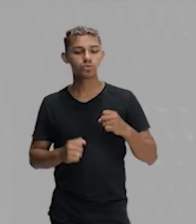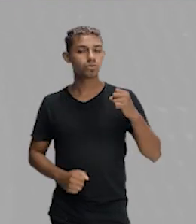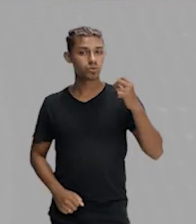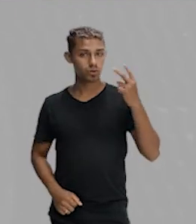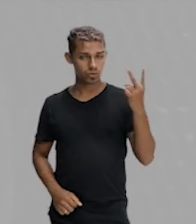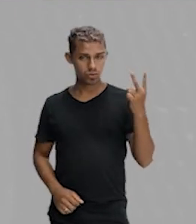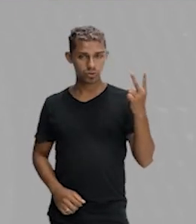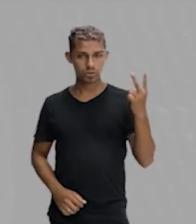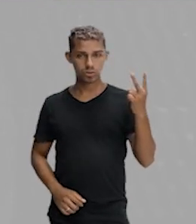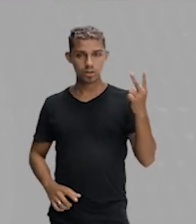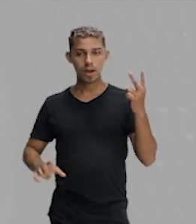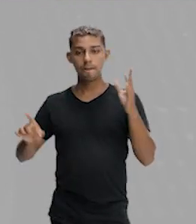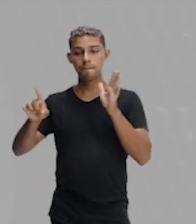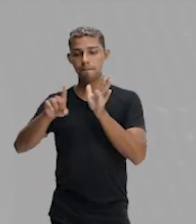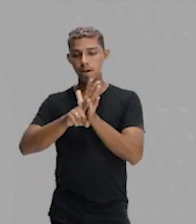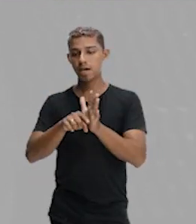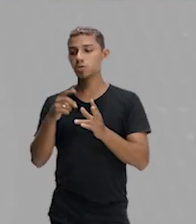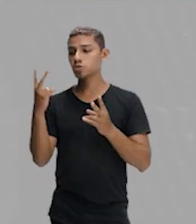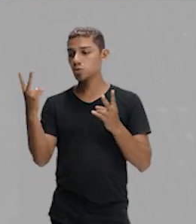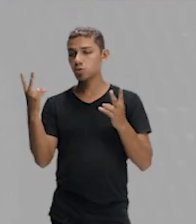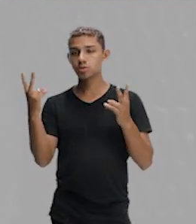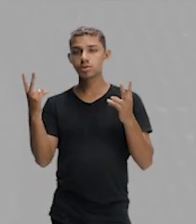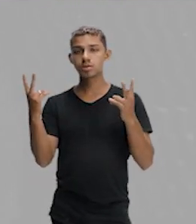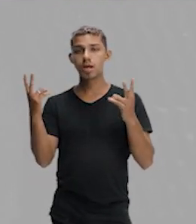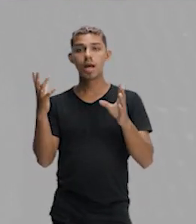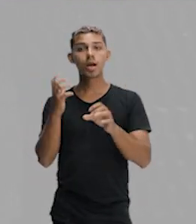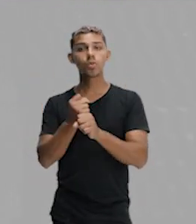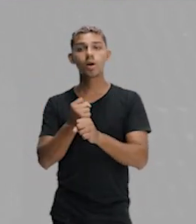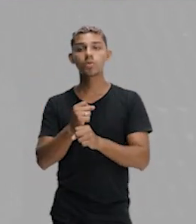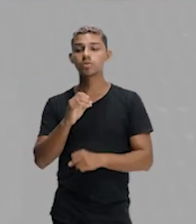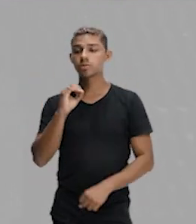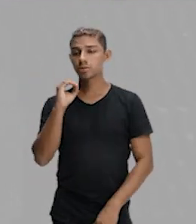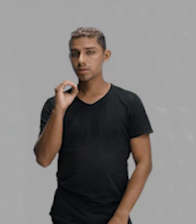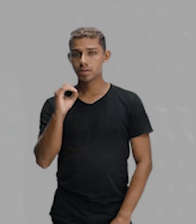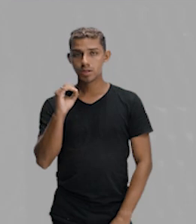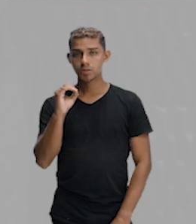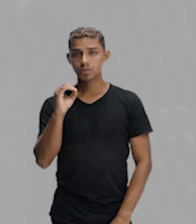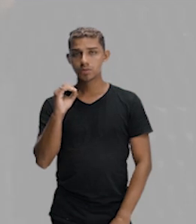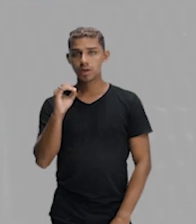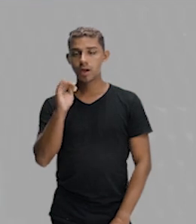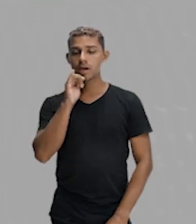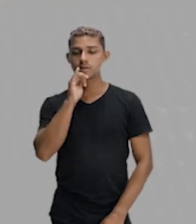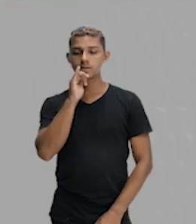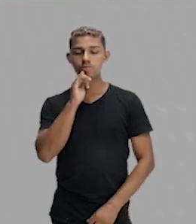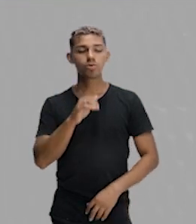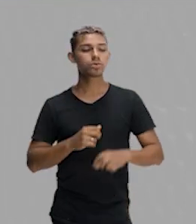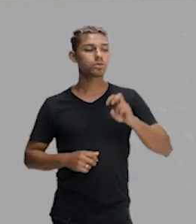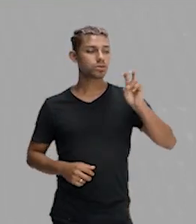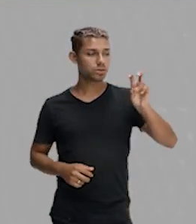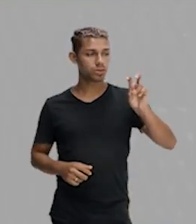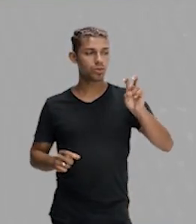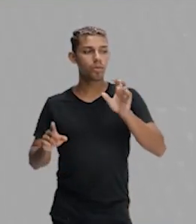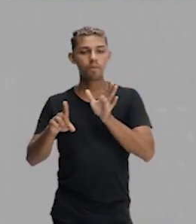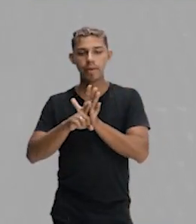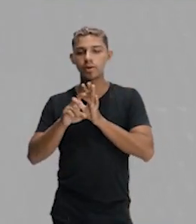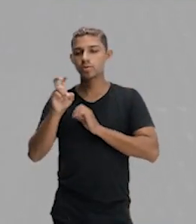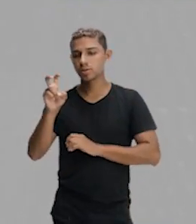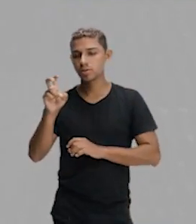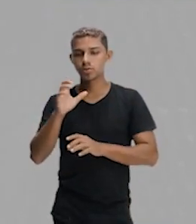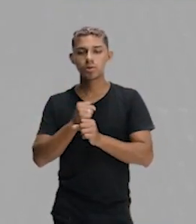que é o mesmo campo resultante em 3, ele é igual a 0. Isso quer dizer o